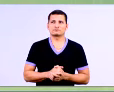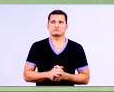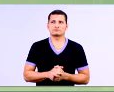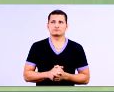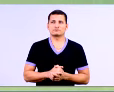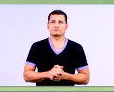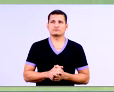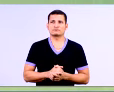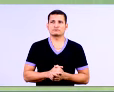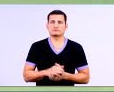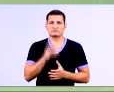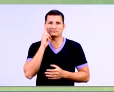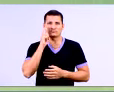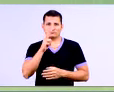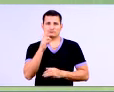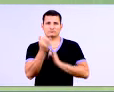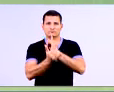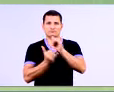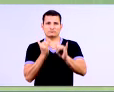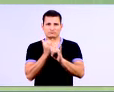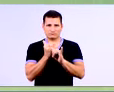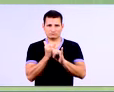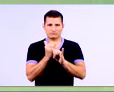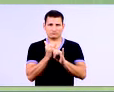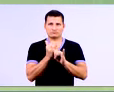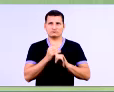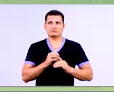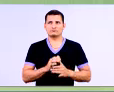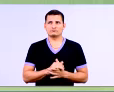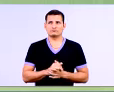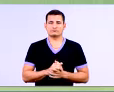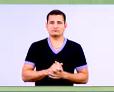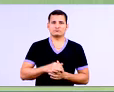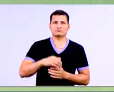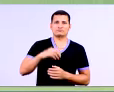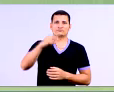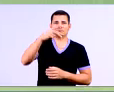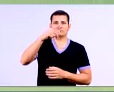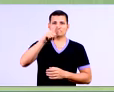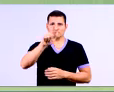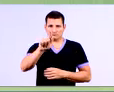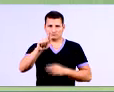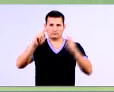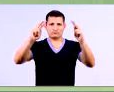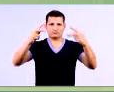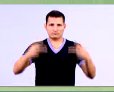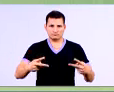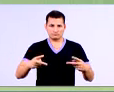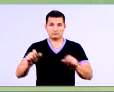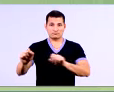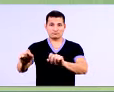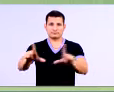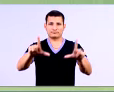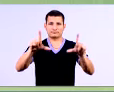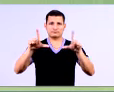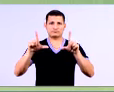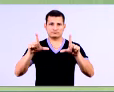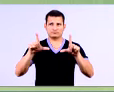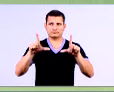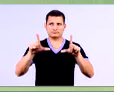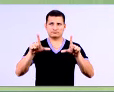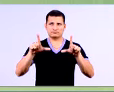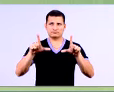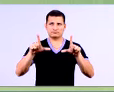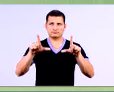que a internet, páginas HTML são renderizadas. Por